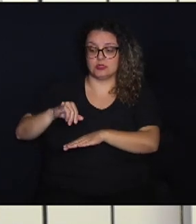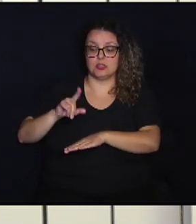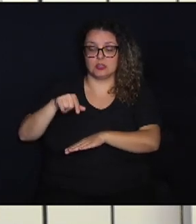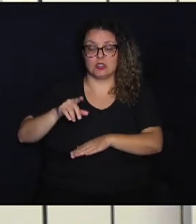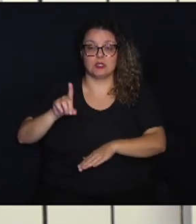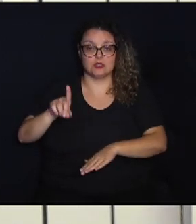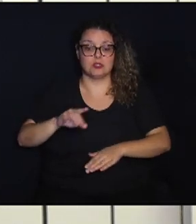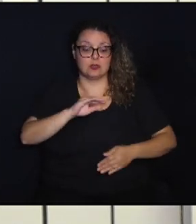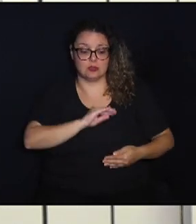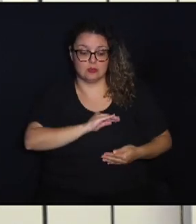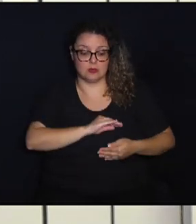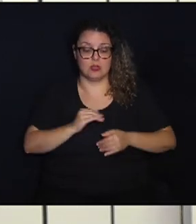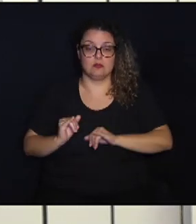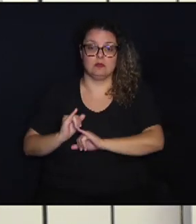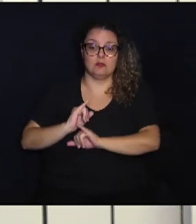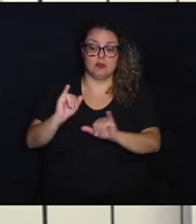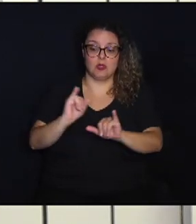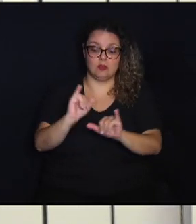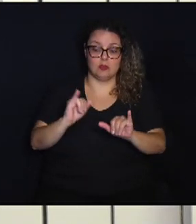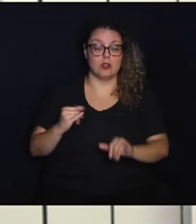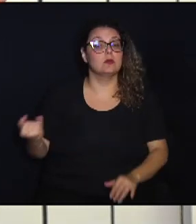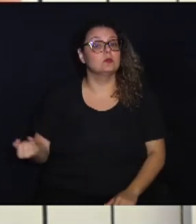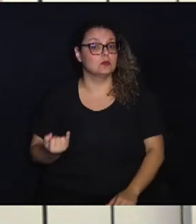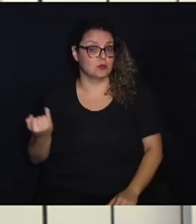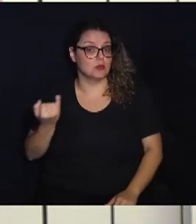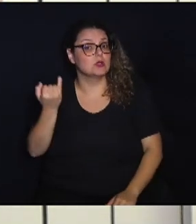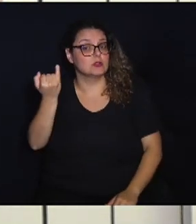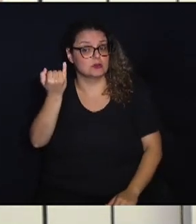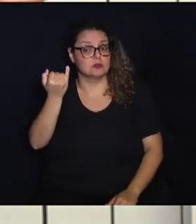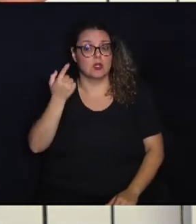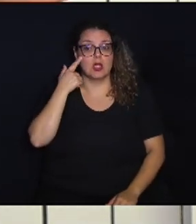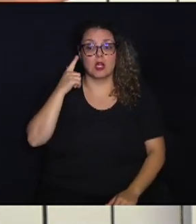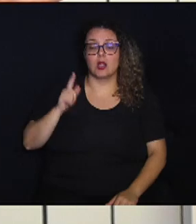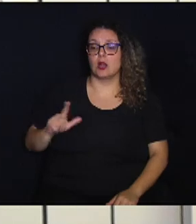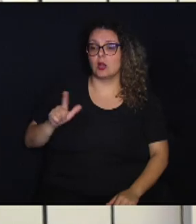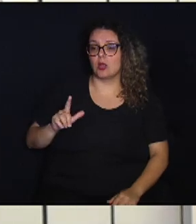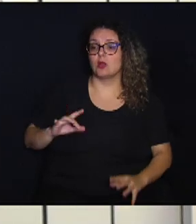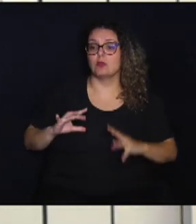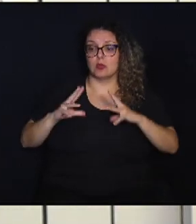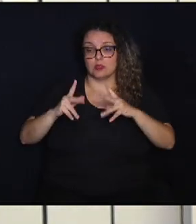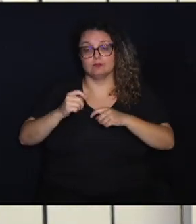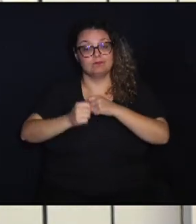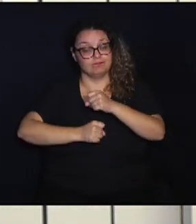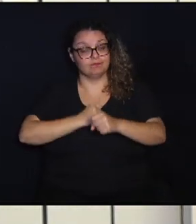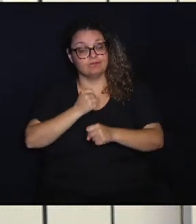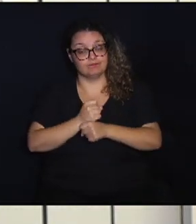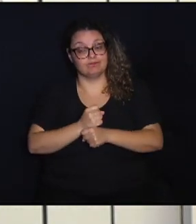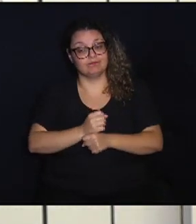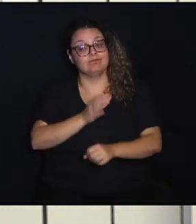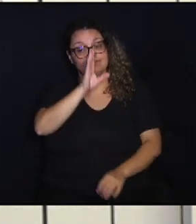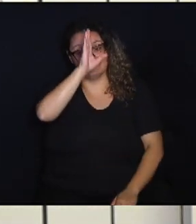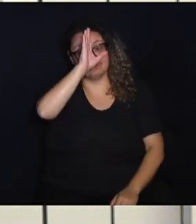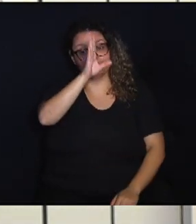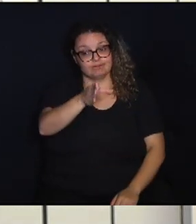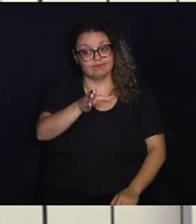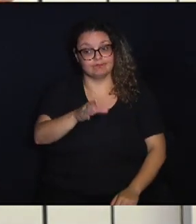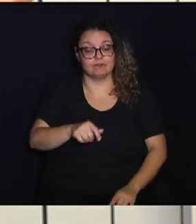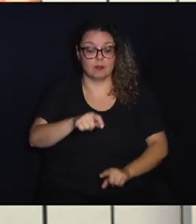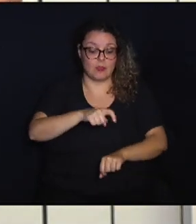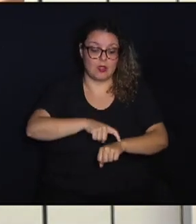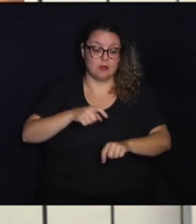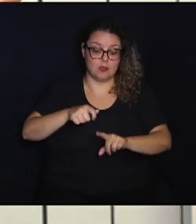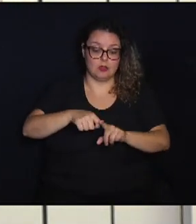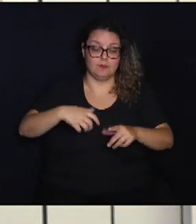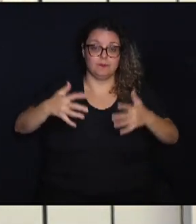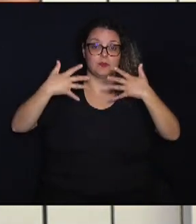Defesa Civil. Informações importantíssimas, claro, para todo o ano, mas principalmente para agora no verão, com as